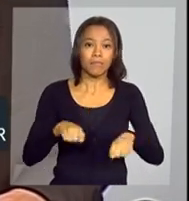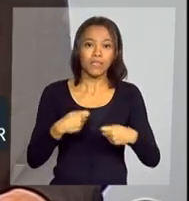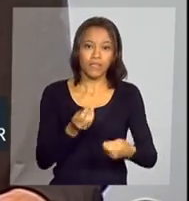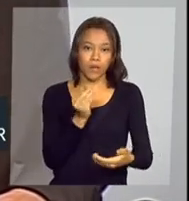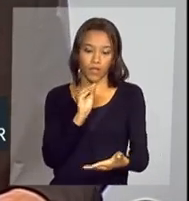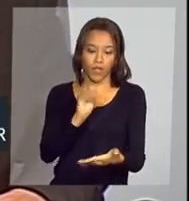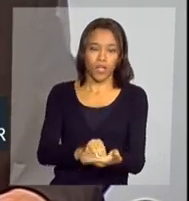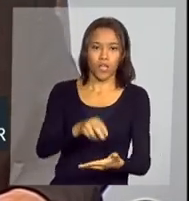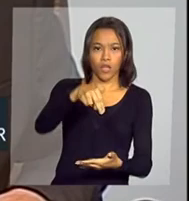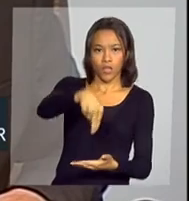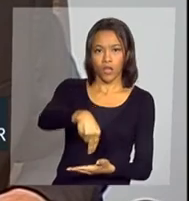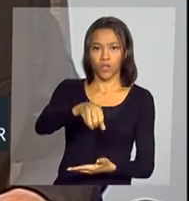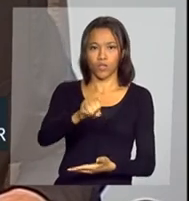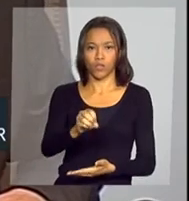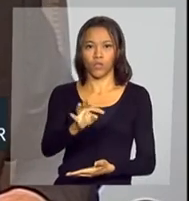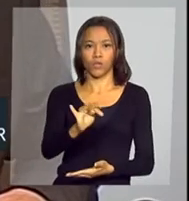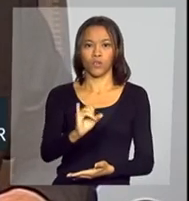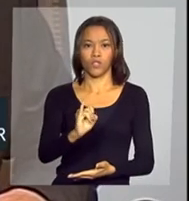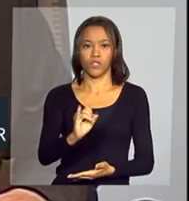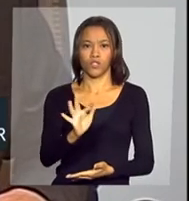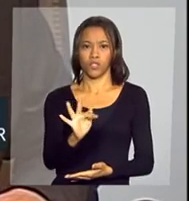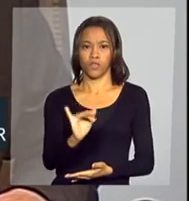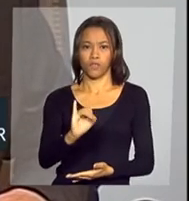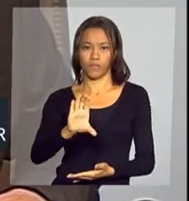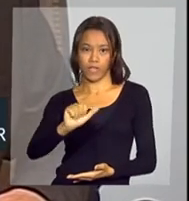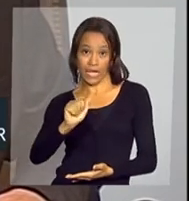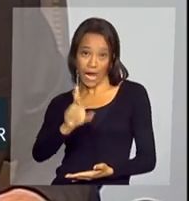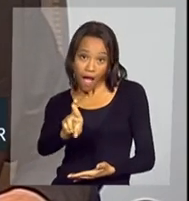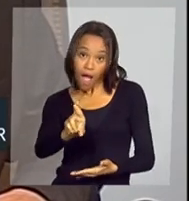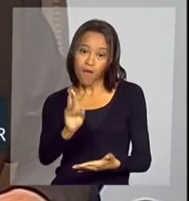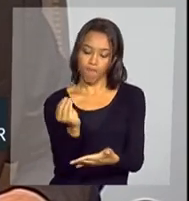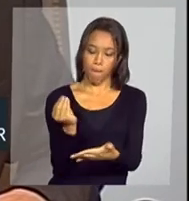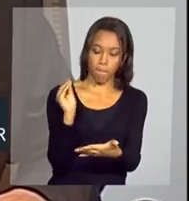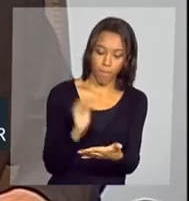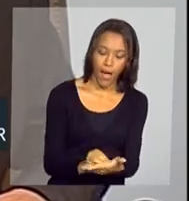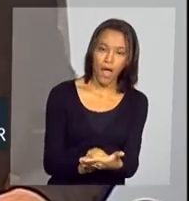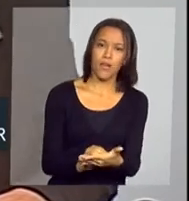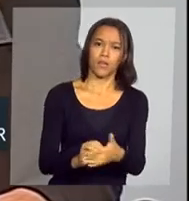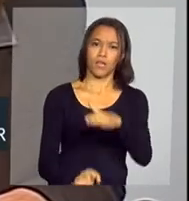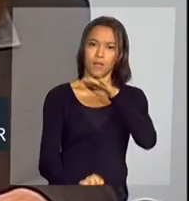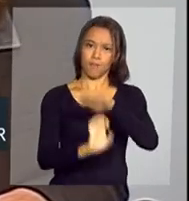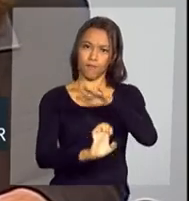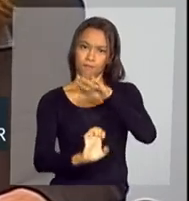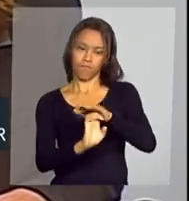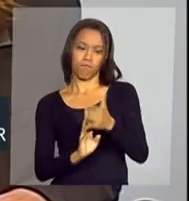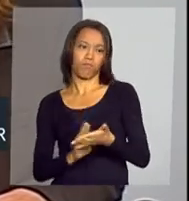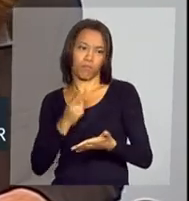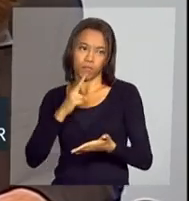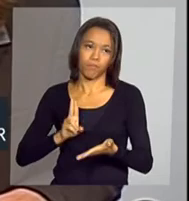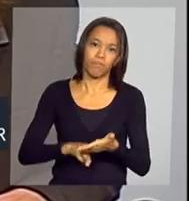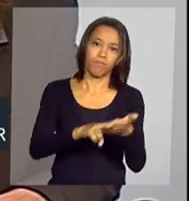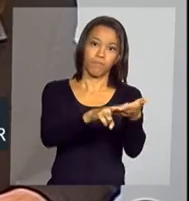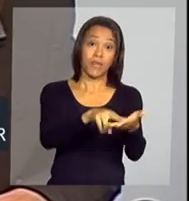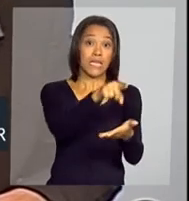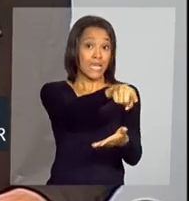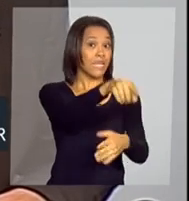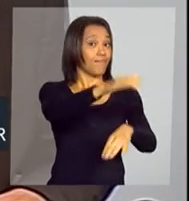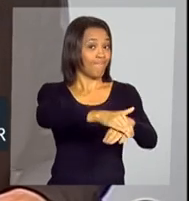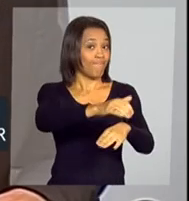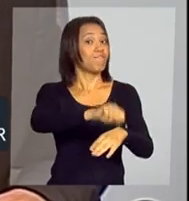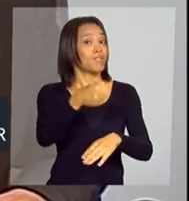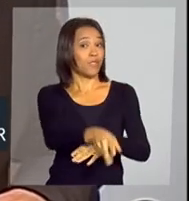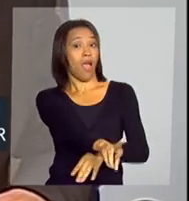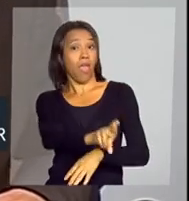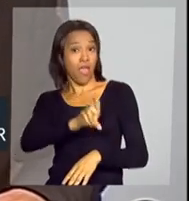que notificar E aí o a empresa tem que Obrigatoriamente responder se não